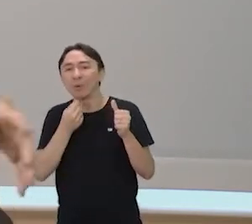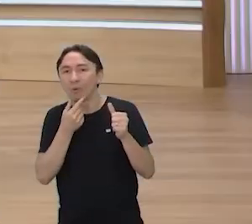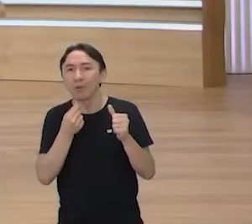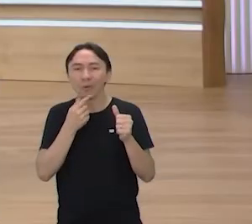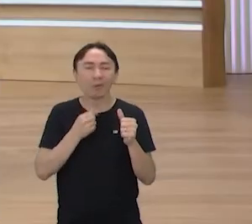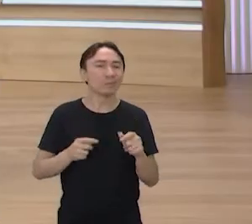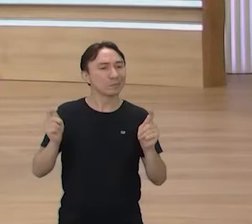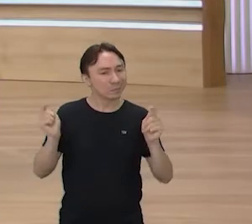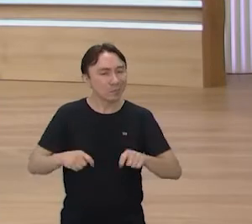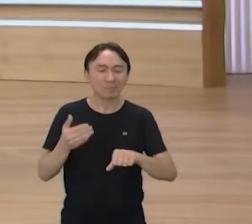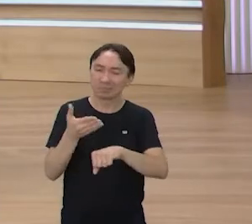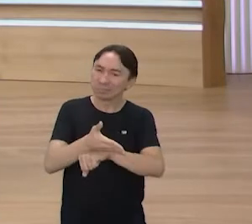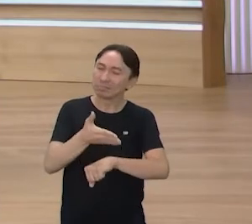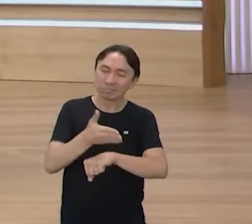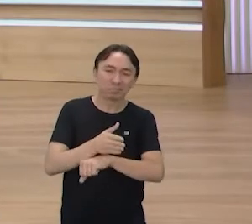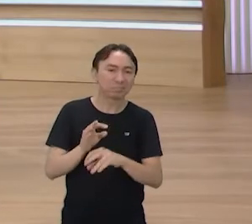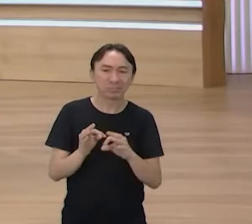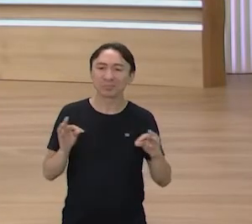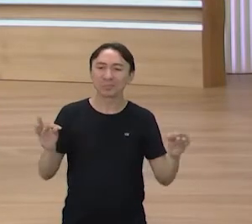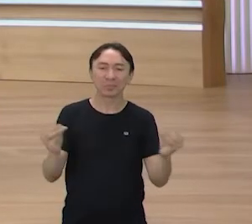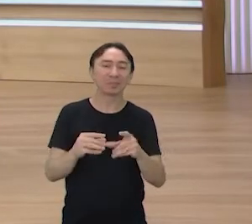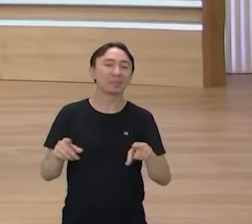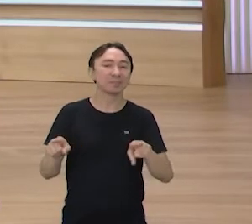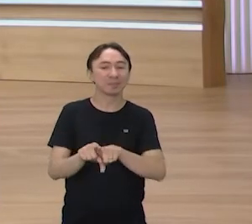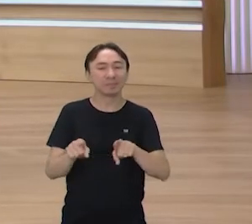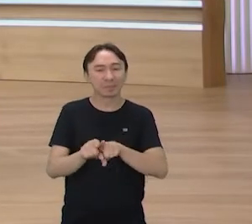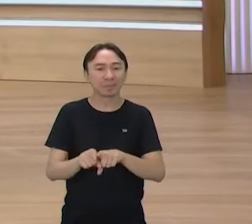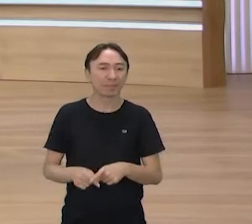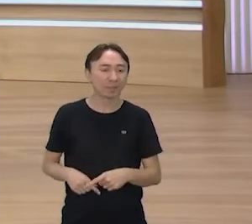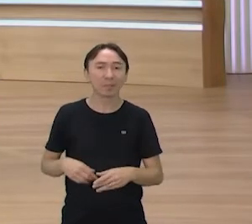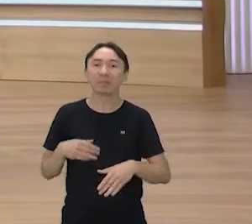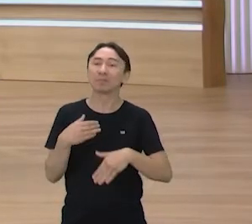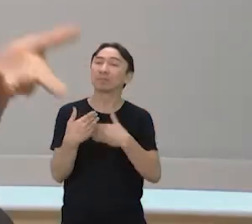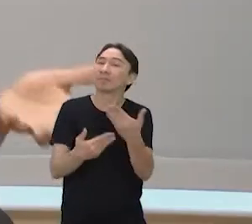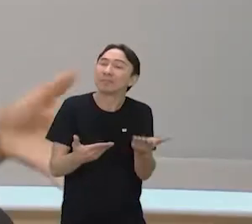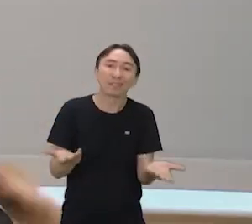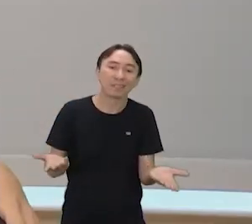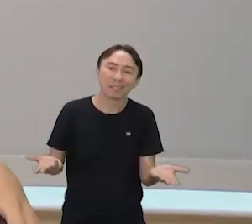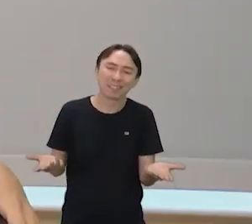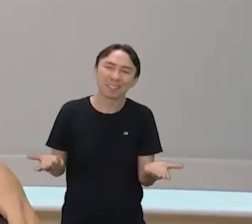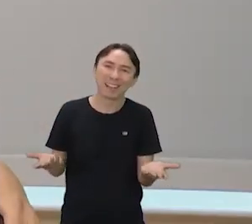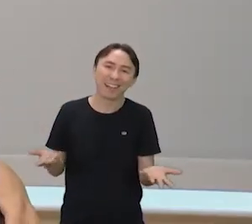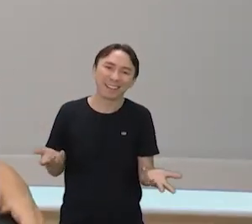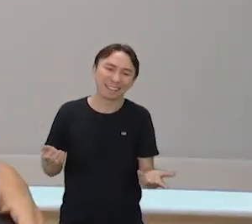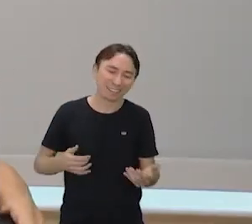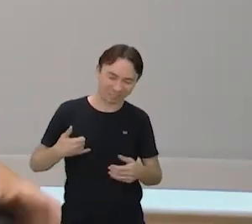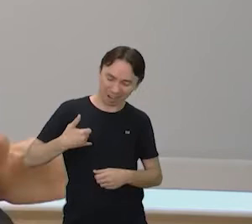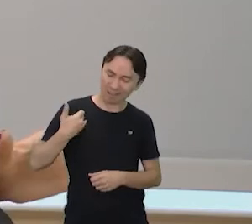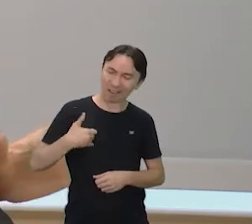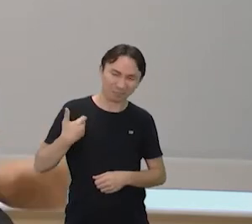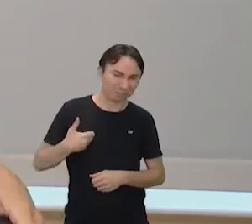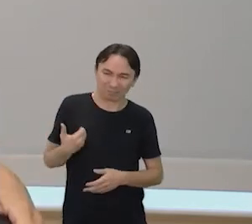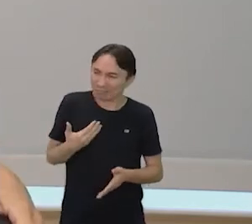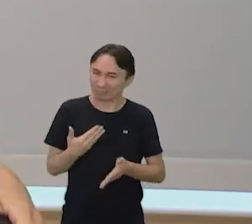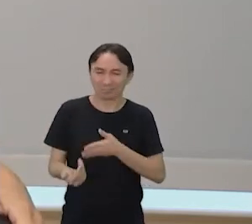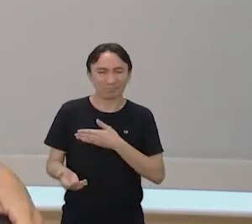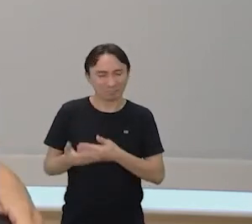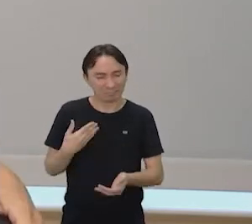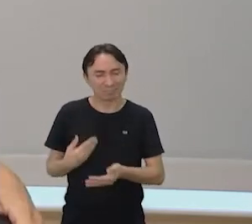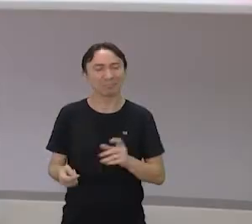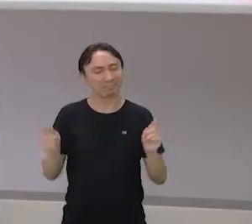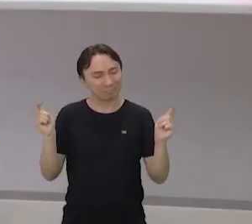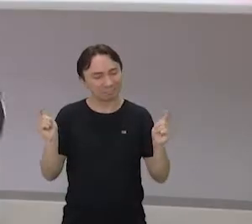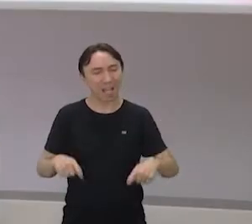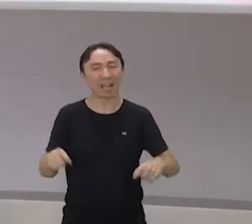mundo participar. Eu falei que mais velha eu também jogava, então Exato. Não tem essa de idade nem nada, a gente pode... Sim, e